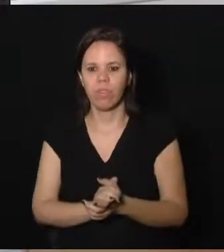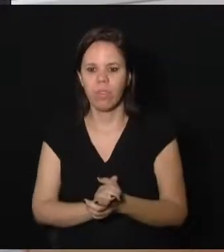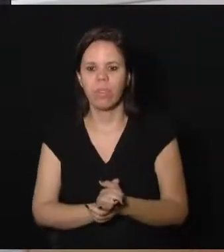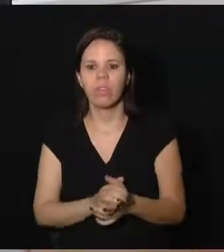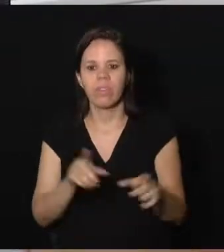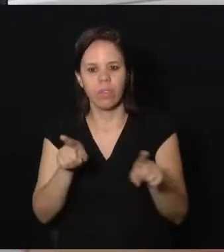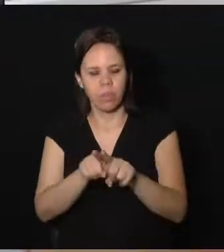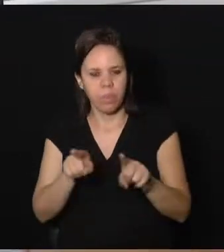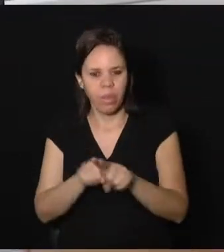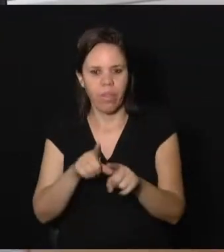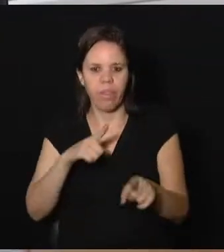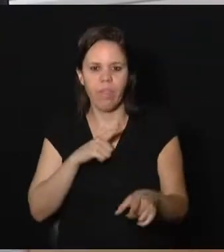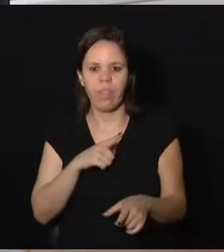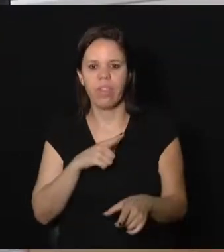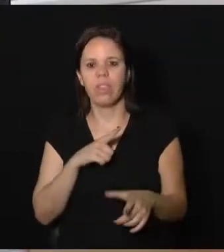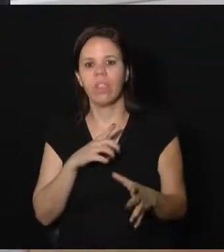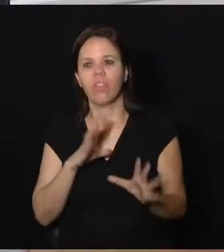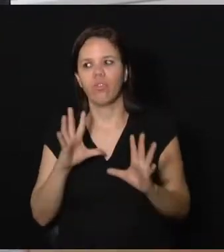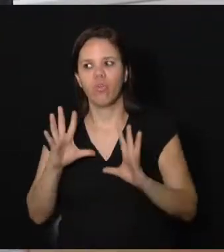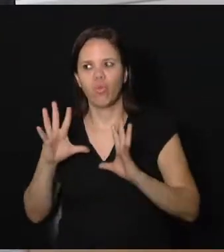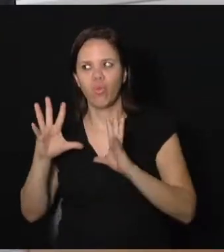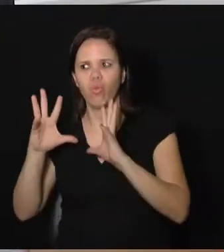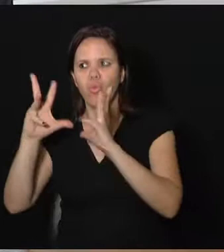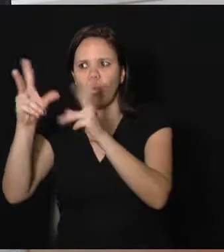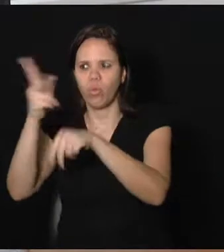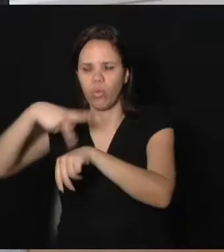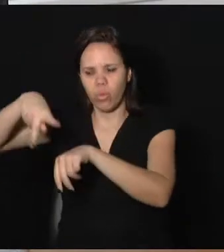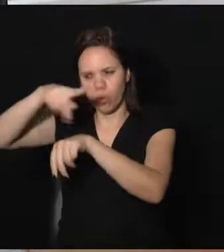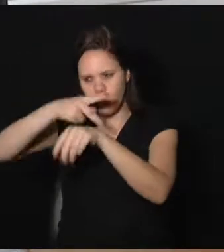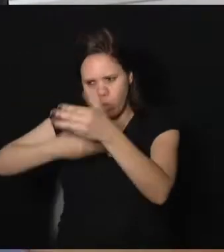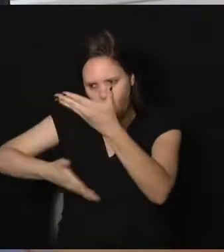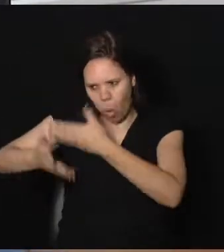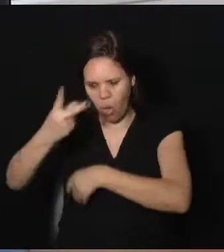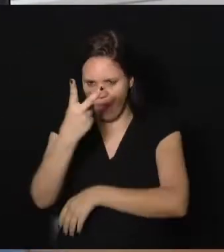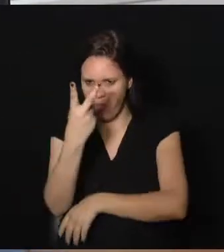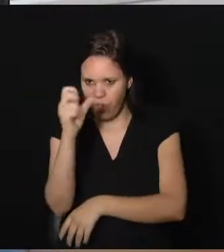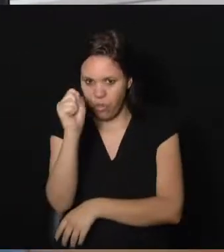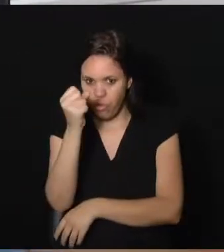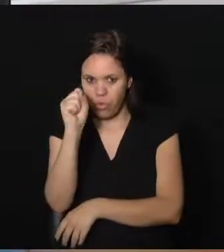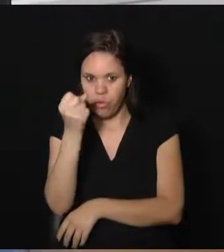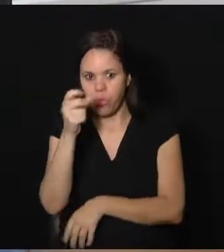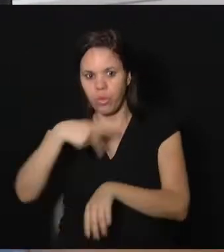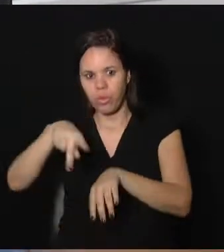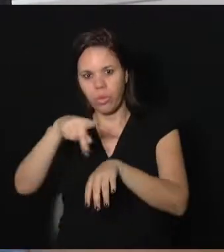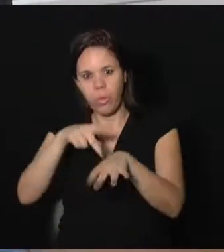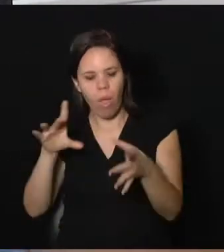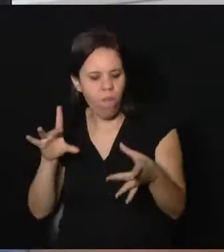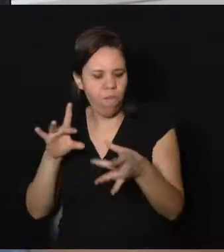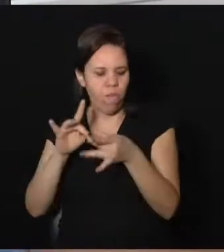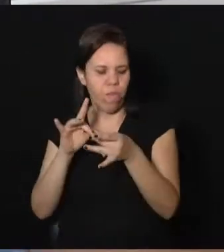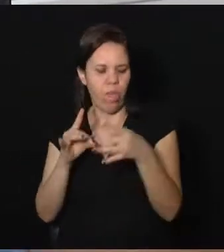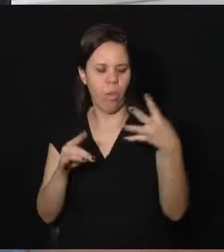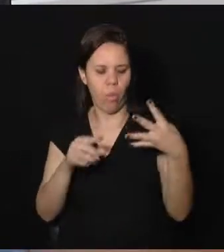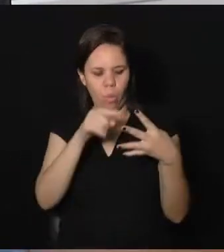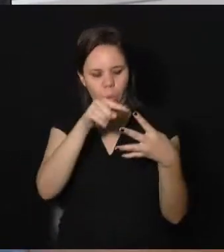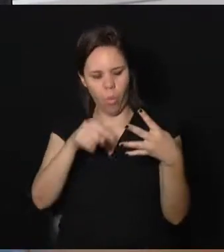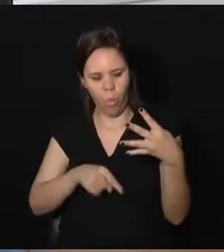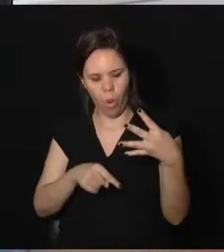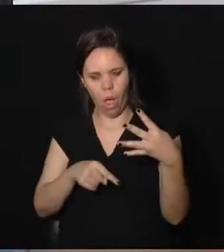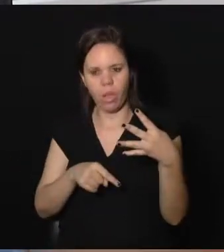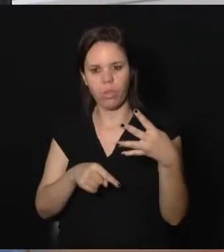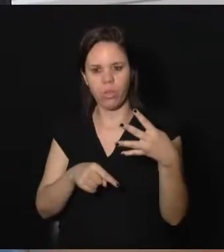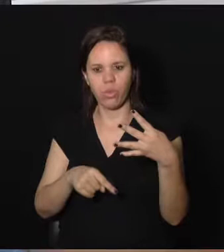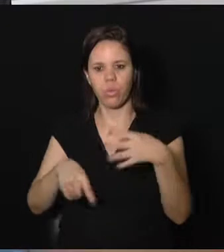pelo crivo dos parlamentos de todos os países envolvidos, dos 28 países da União Europeia, assim como os 4 países aqui do